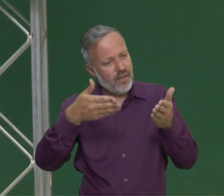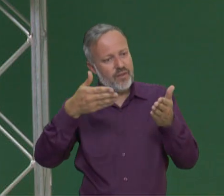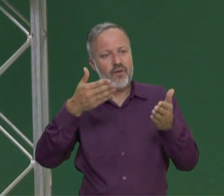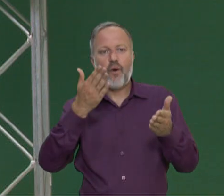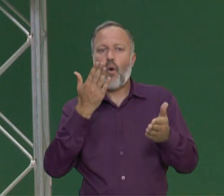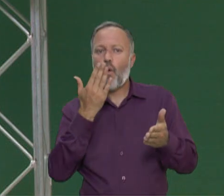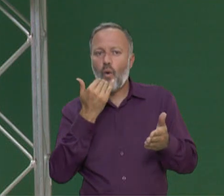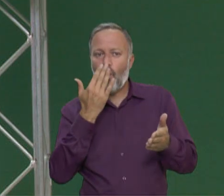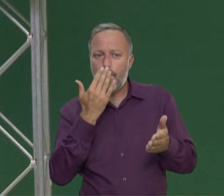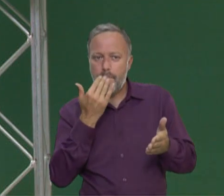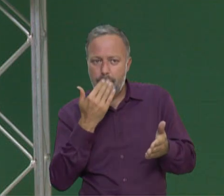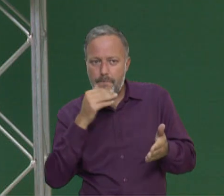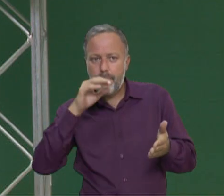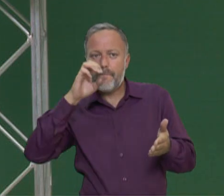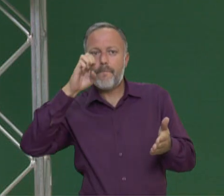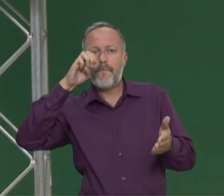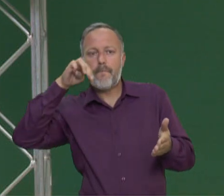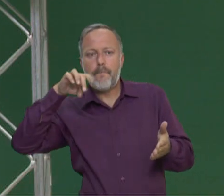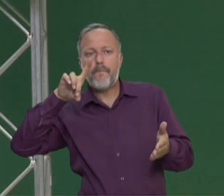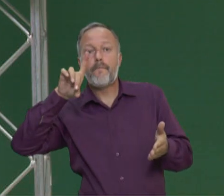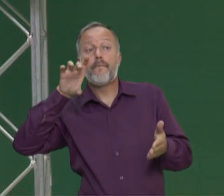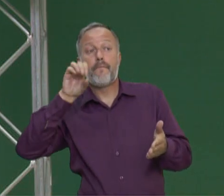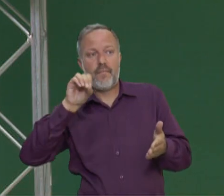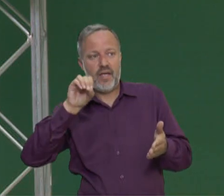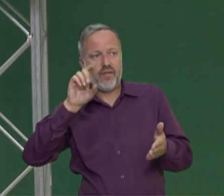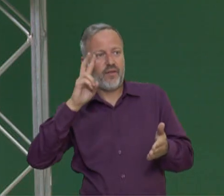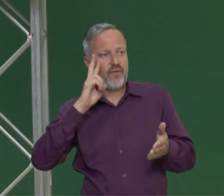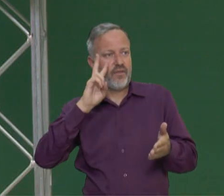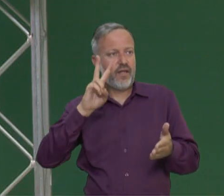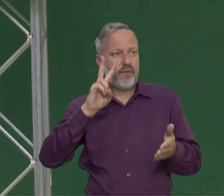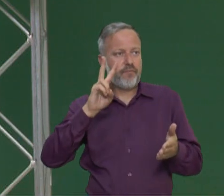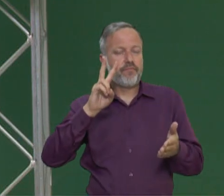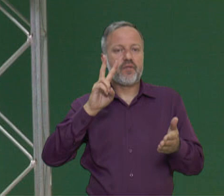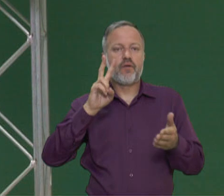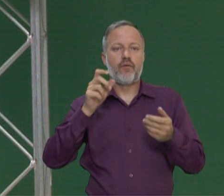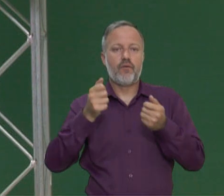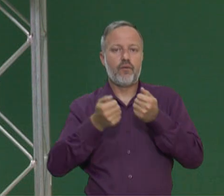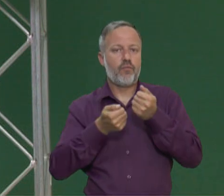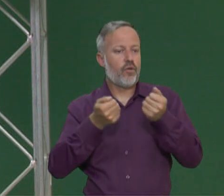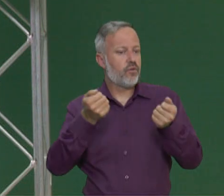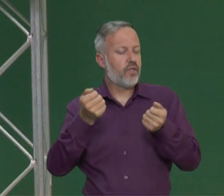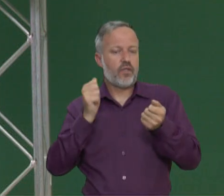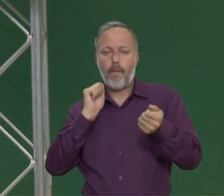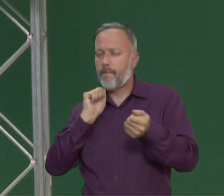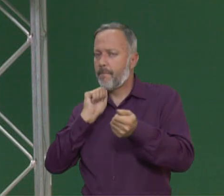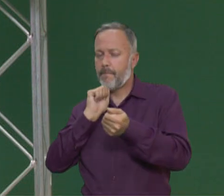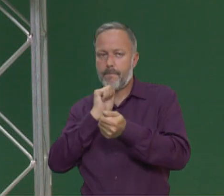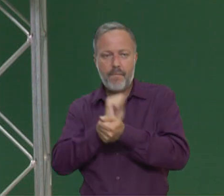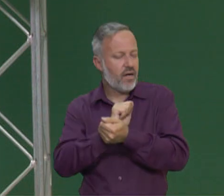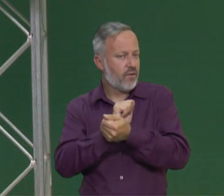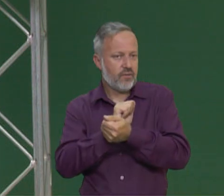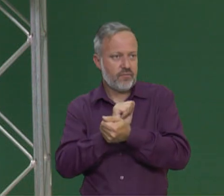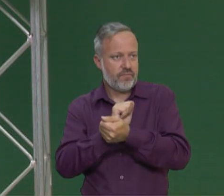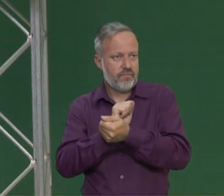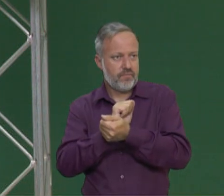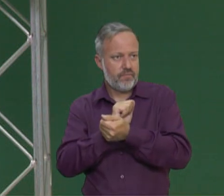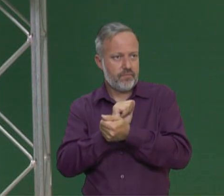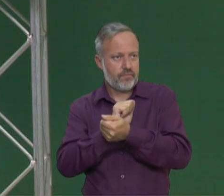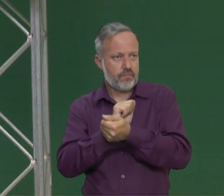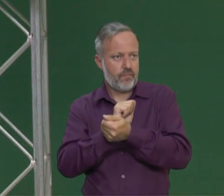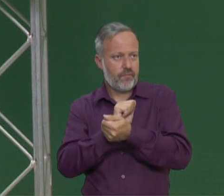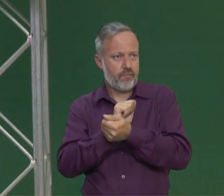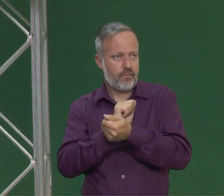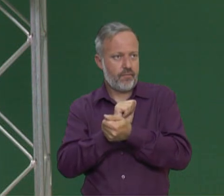motorista não tinha parado no sinaleiro, traffic lights, ok?